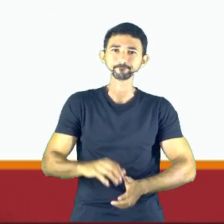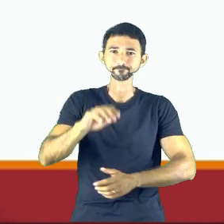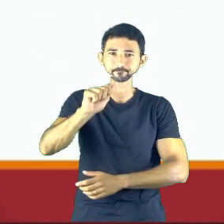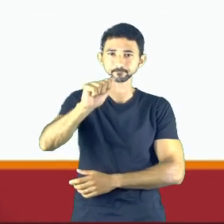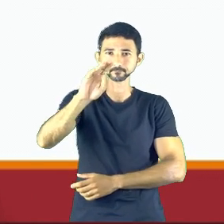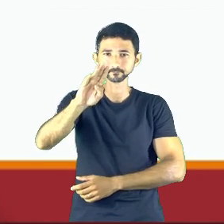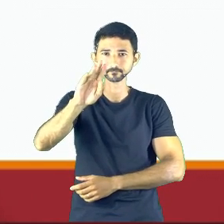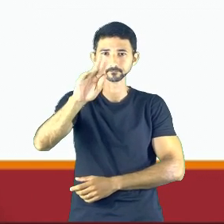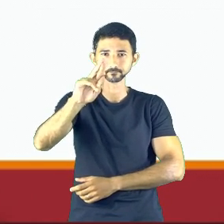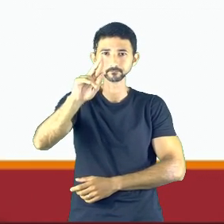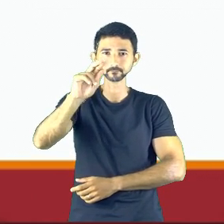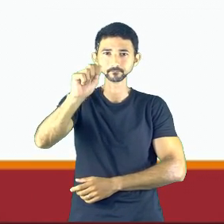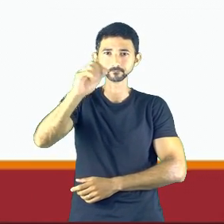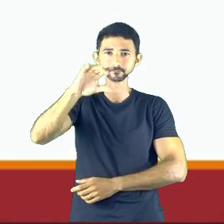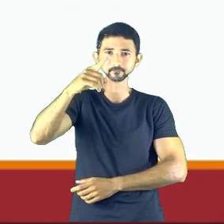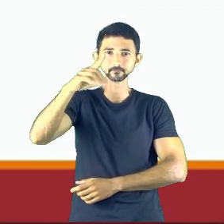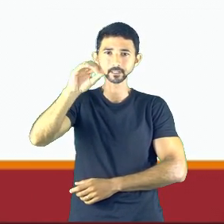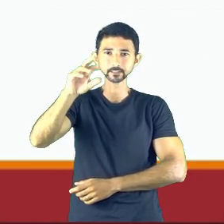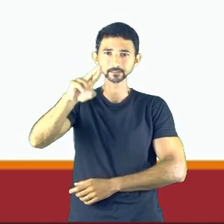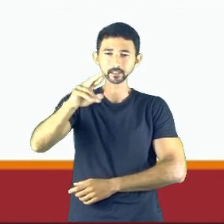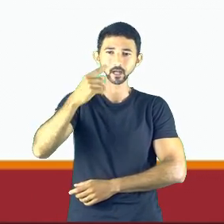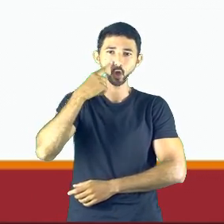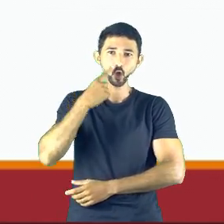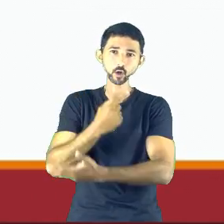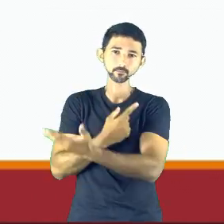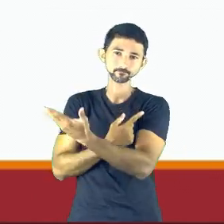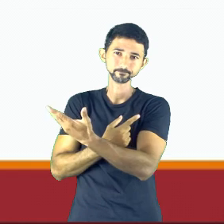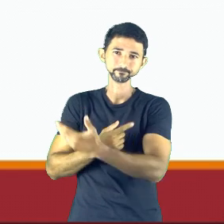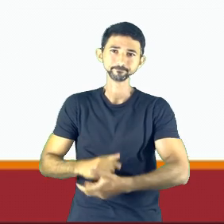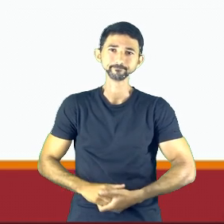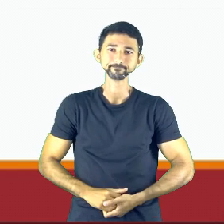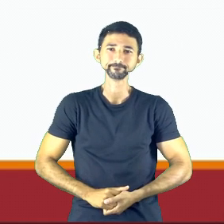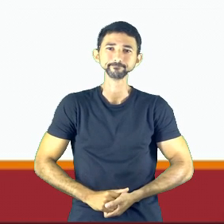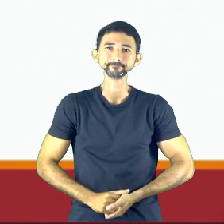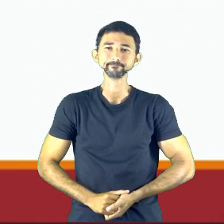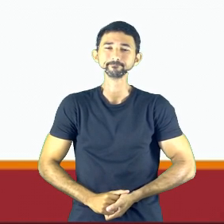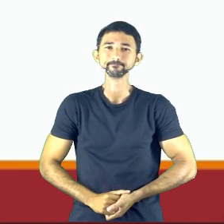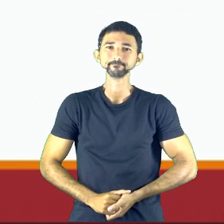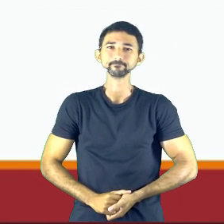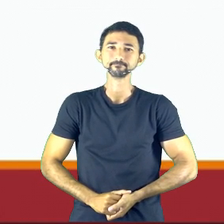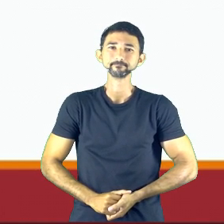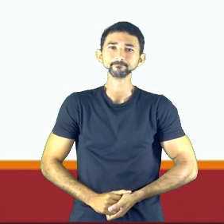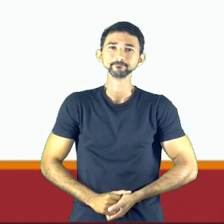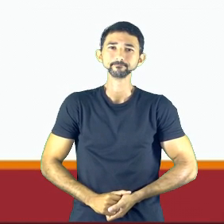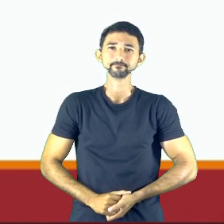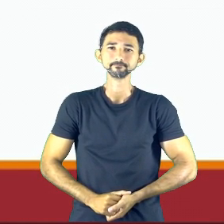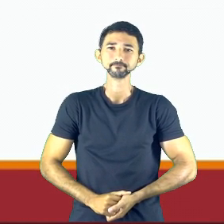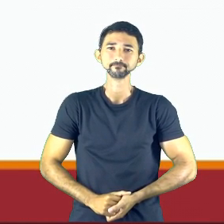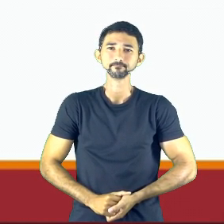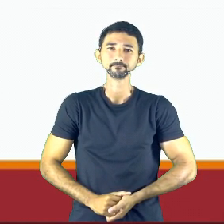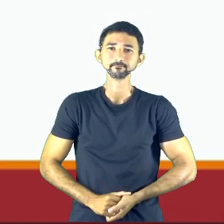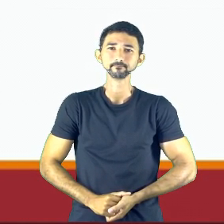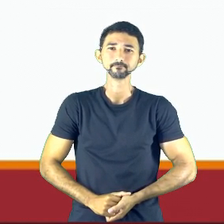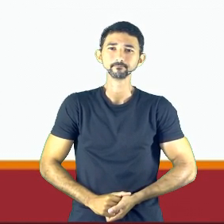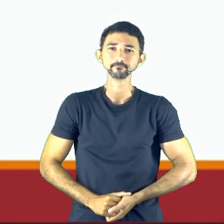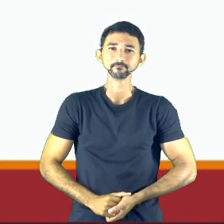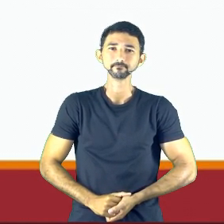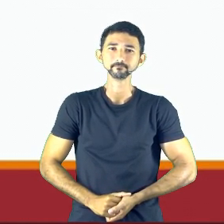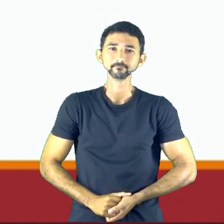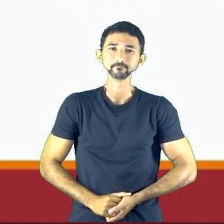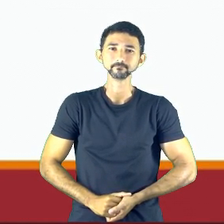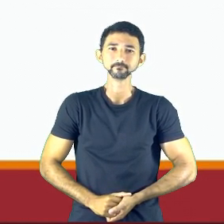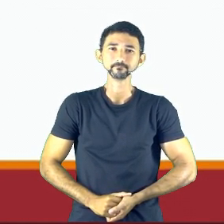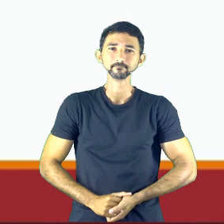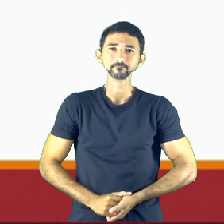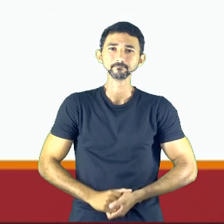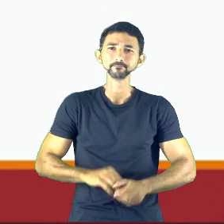observar a palavra abraçar. Também tem 3 sílabas. Aqui está a última, aqui está a penúltima e aqui está a